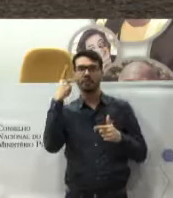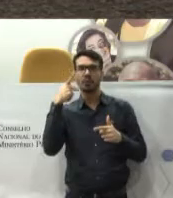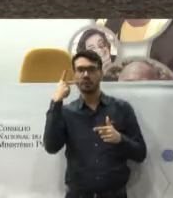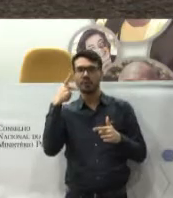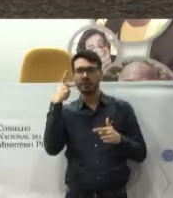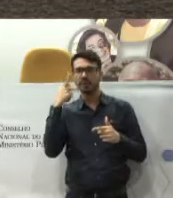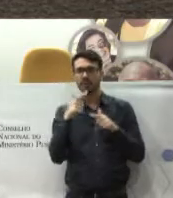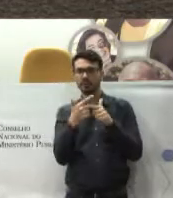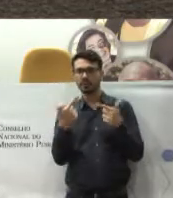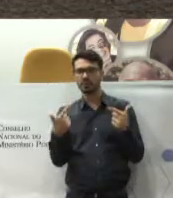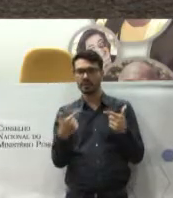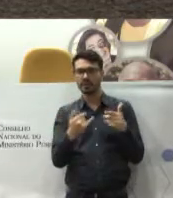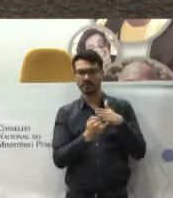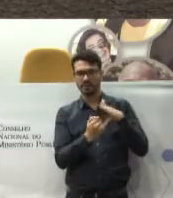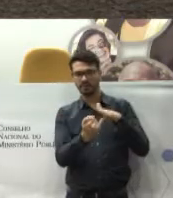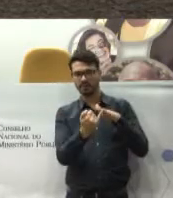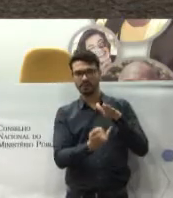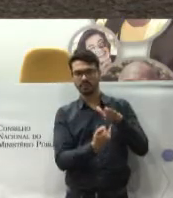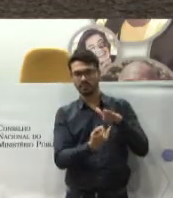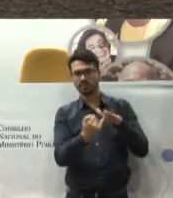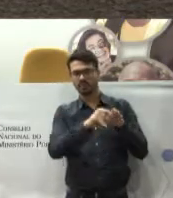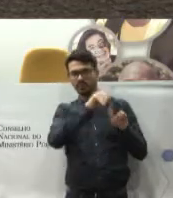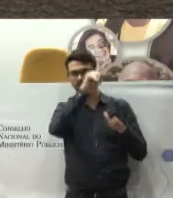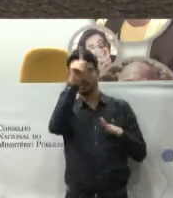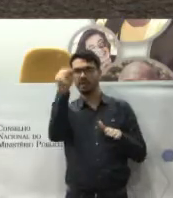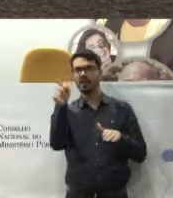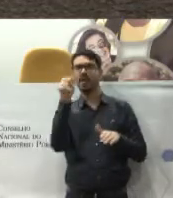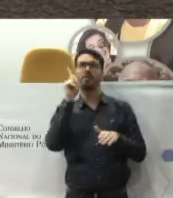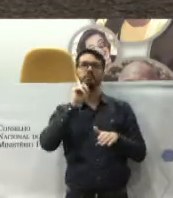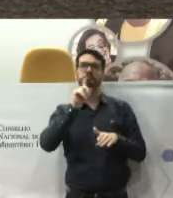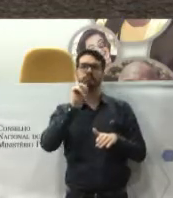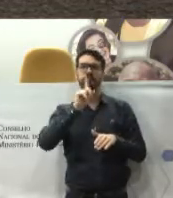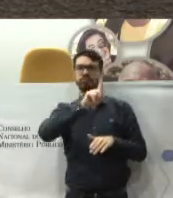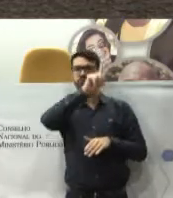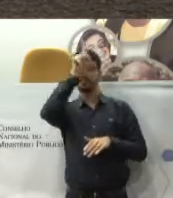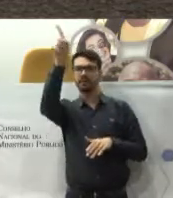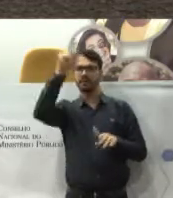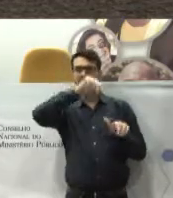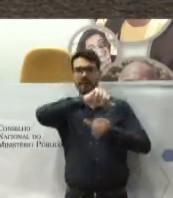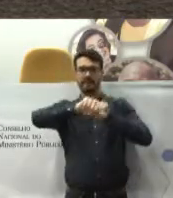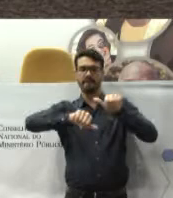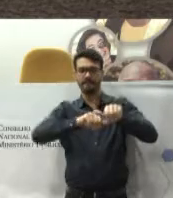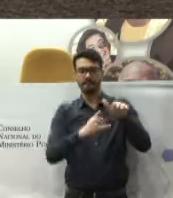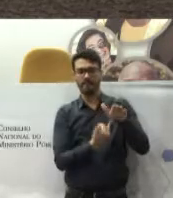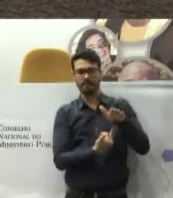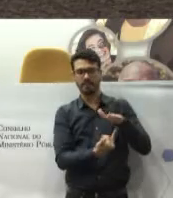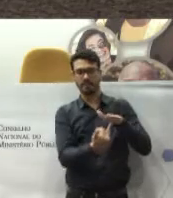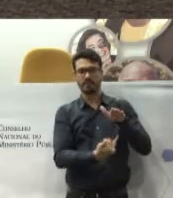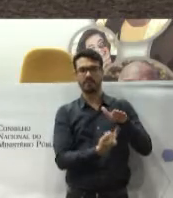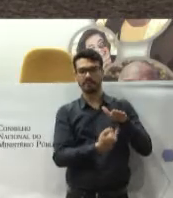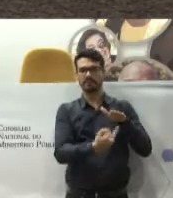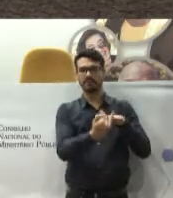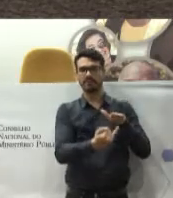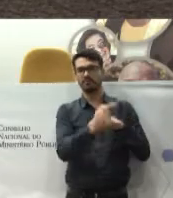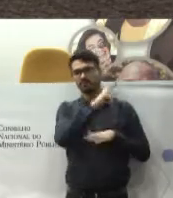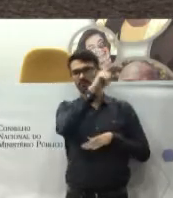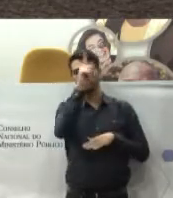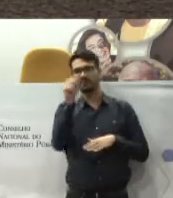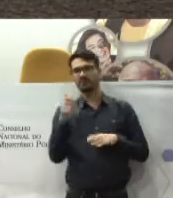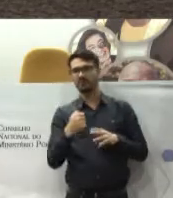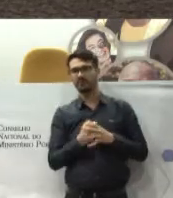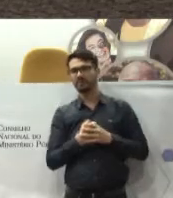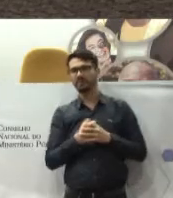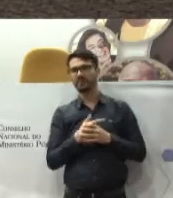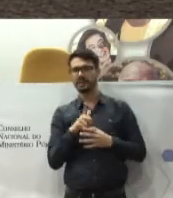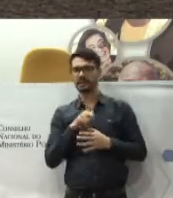acéfala, né? Então, instituição. Nos Estados Unidos eles usam muito a expressão reforma institucional, institutional reform. É